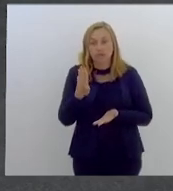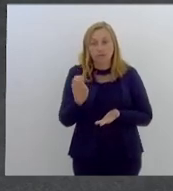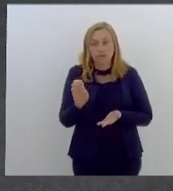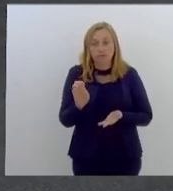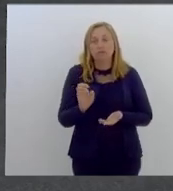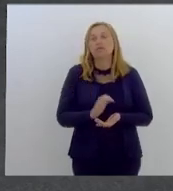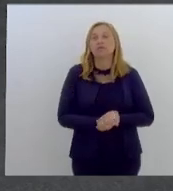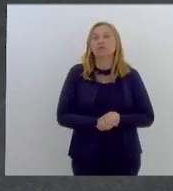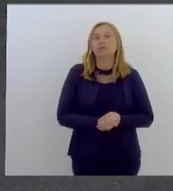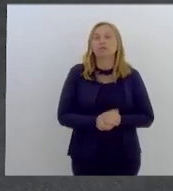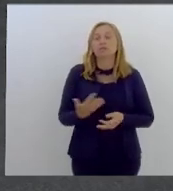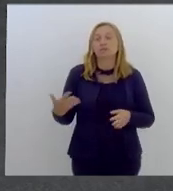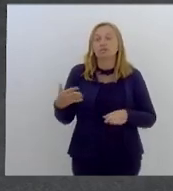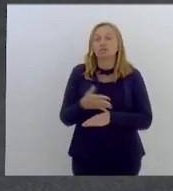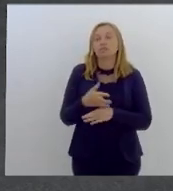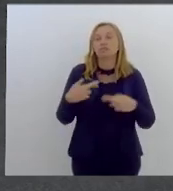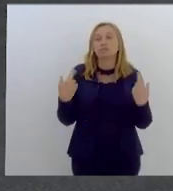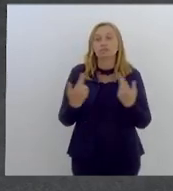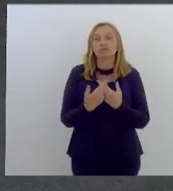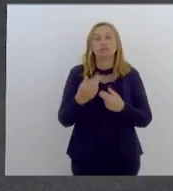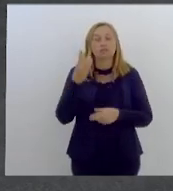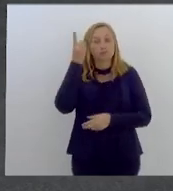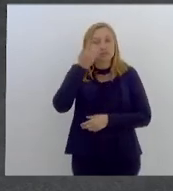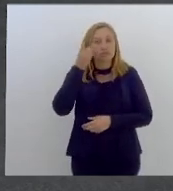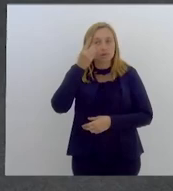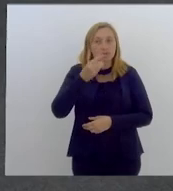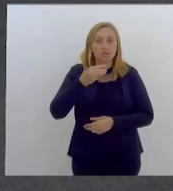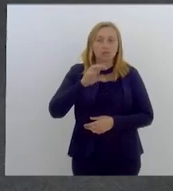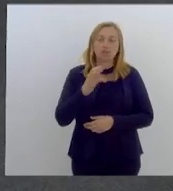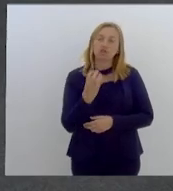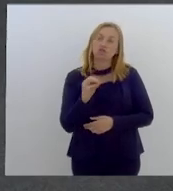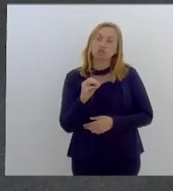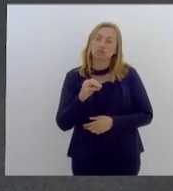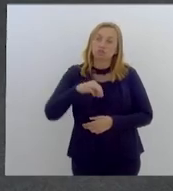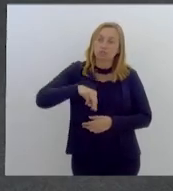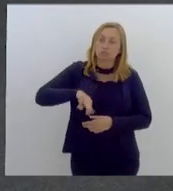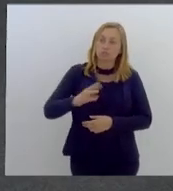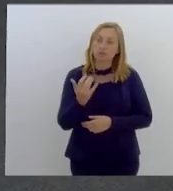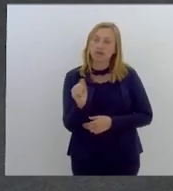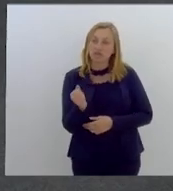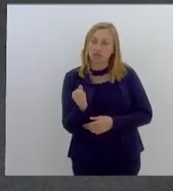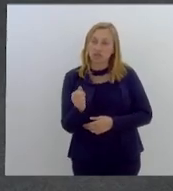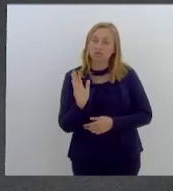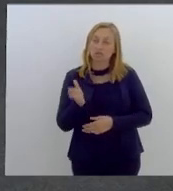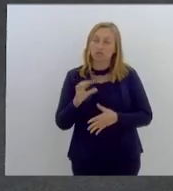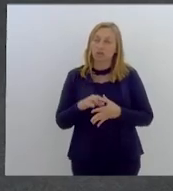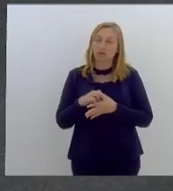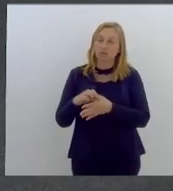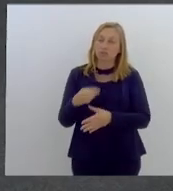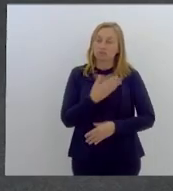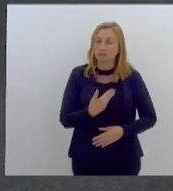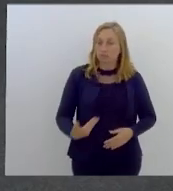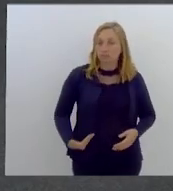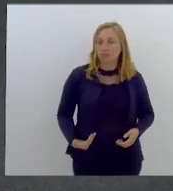E adentrou a reunião o deputado Chico Machado, já